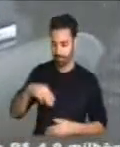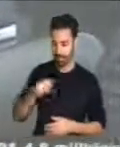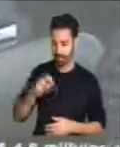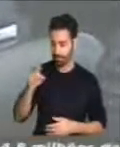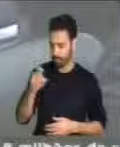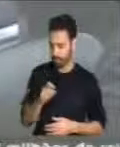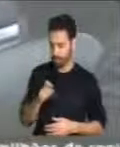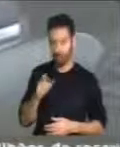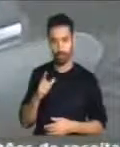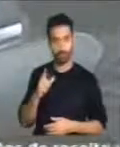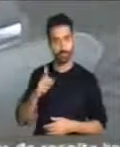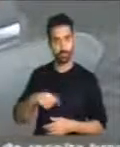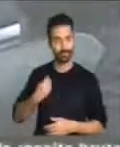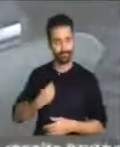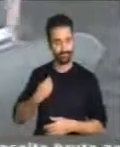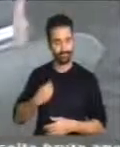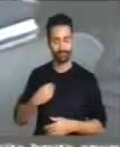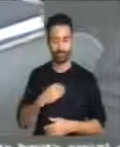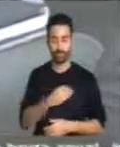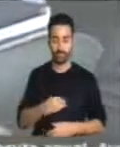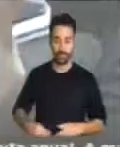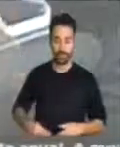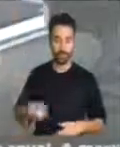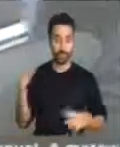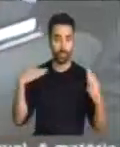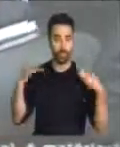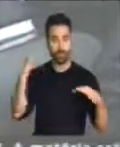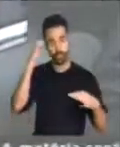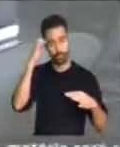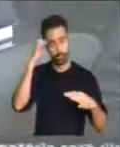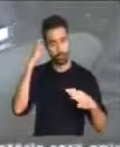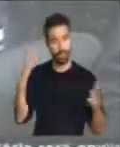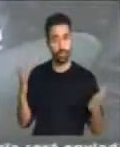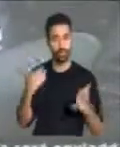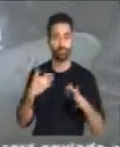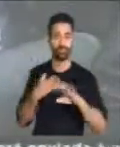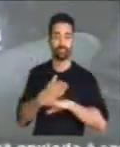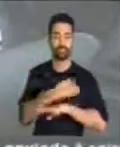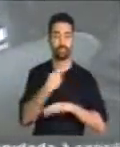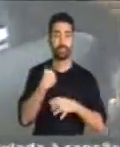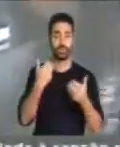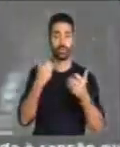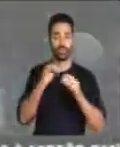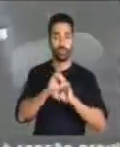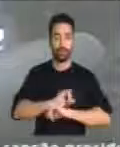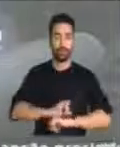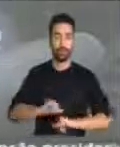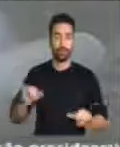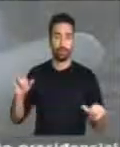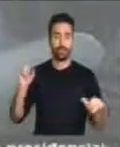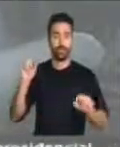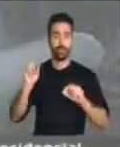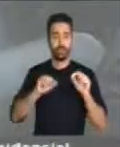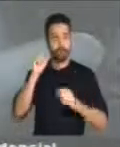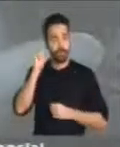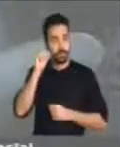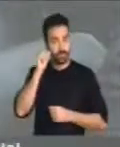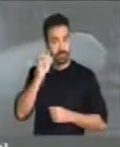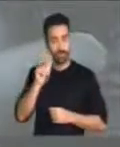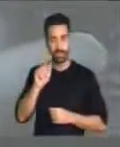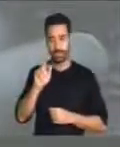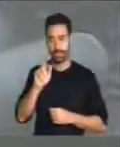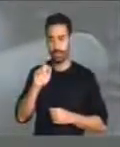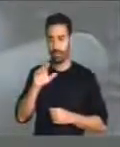pasta do Ministério do Turismo. Estive hoje e queria fazer o registro com a ministra